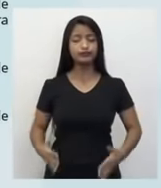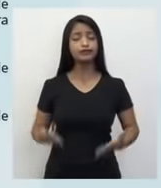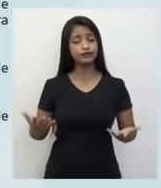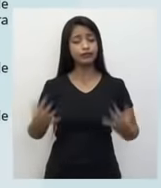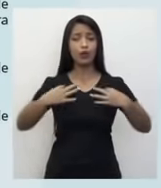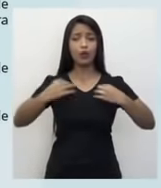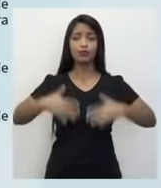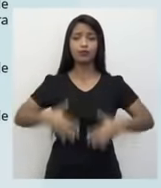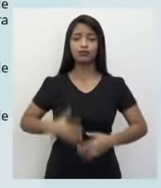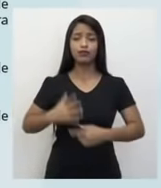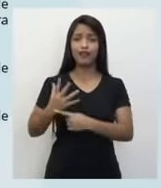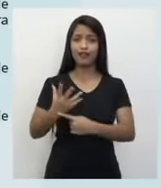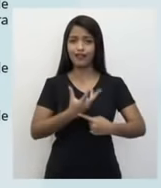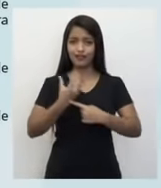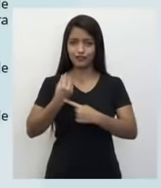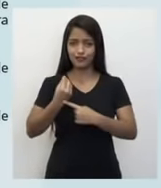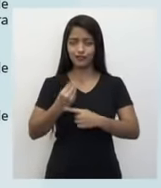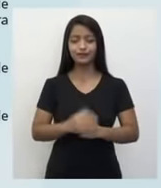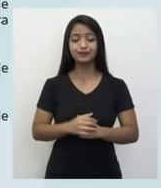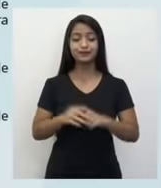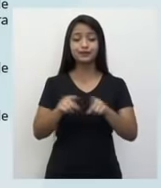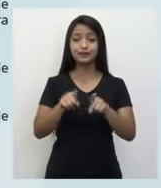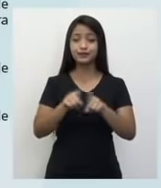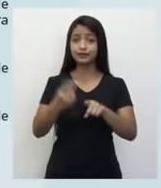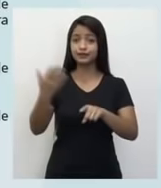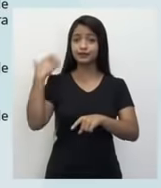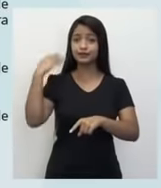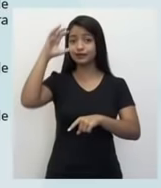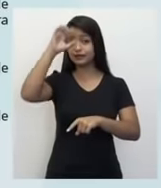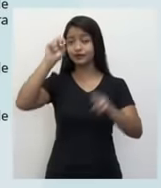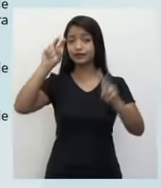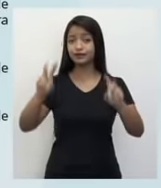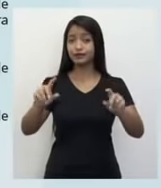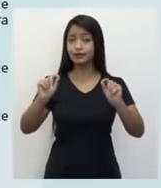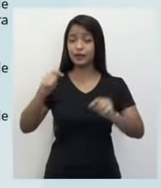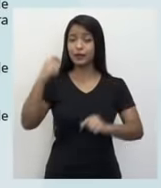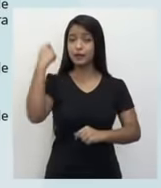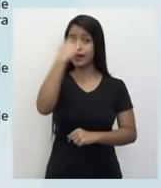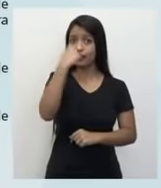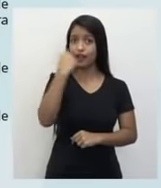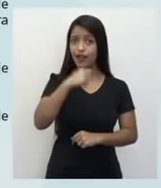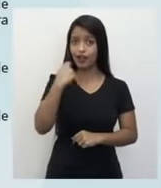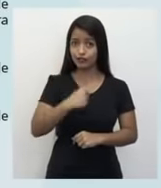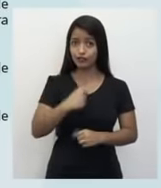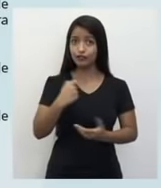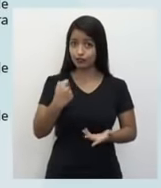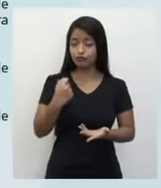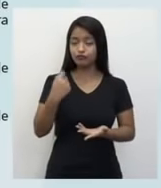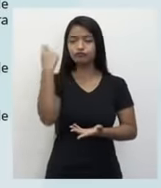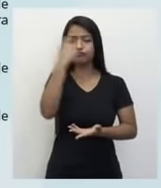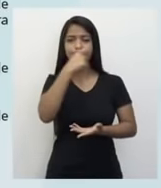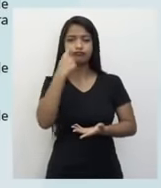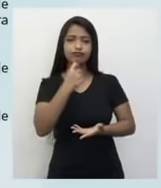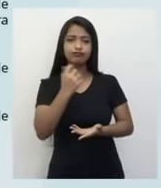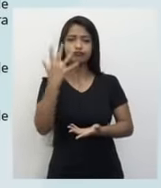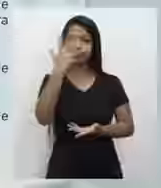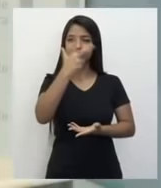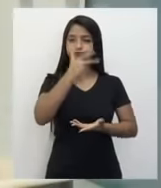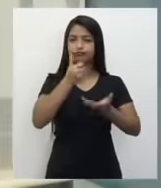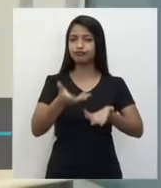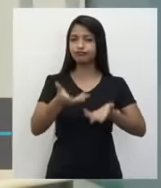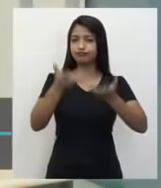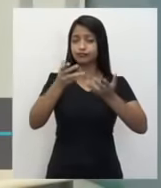atividade artística. E falamos sobre maquiagem, que é a aplicação de produtos com efeito cosmético de embelezamento ou